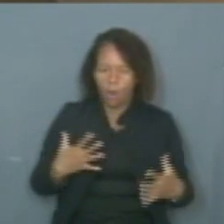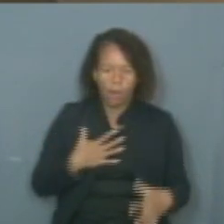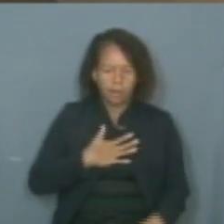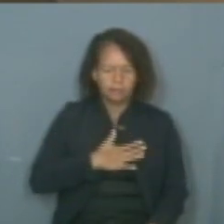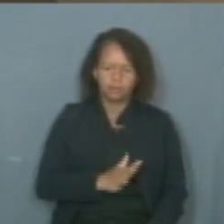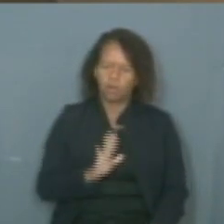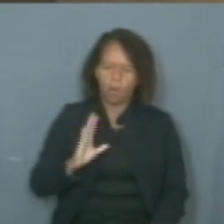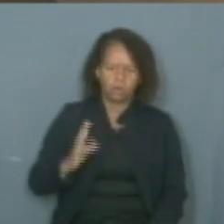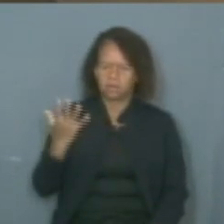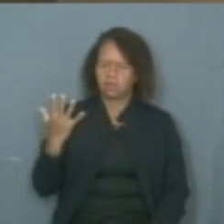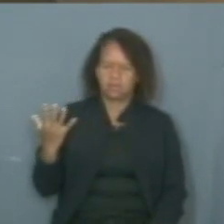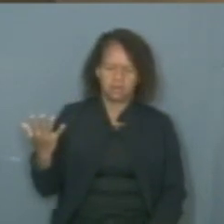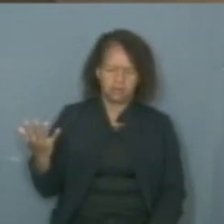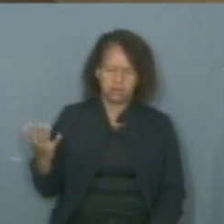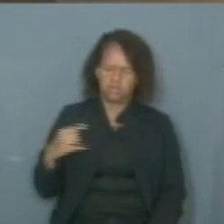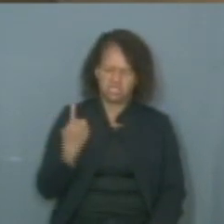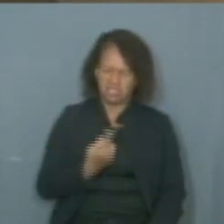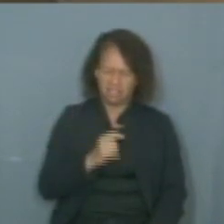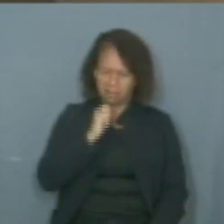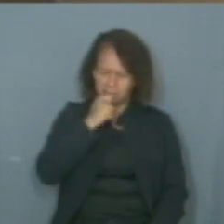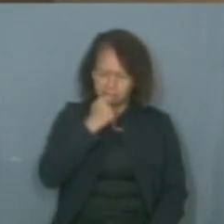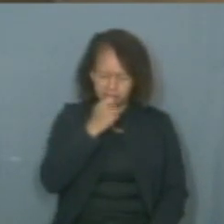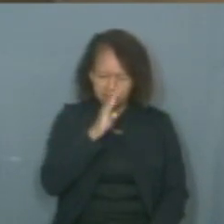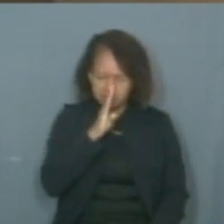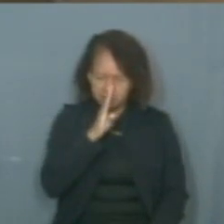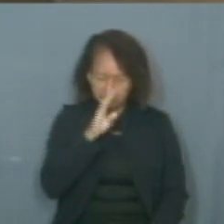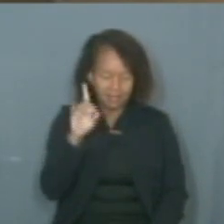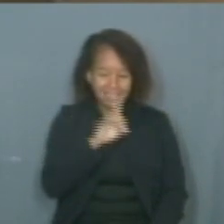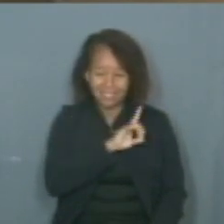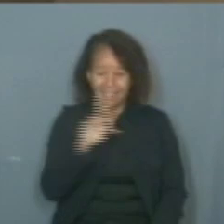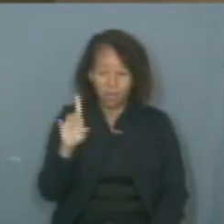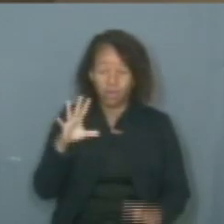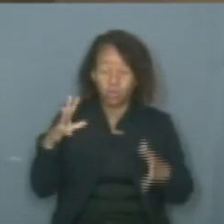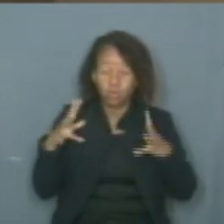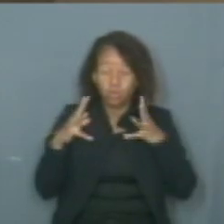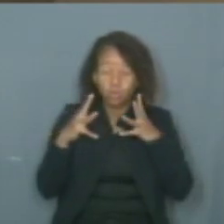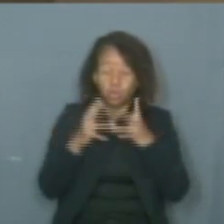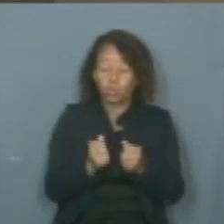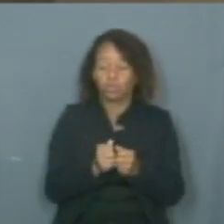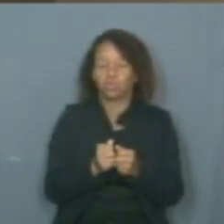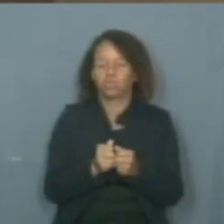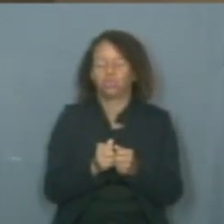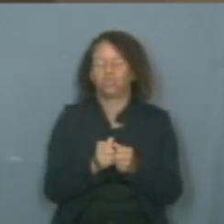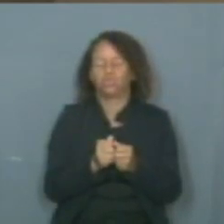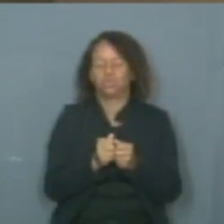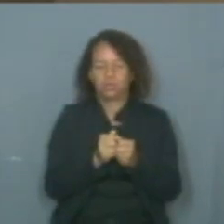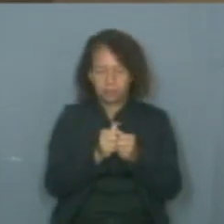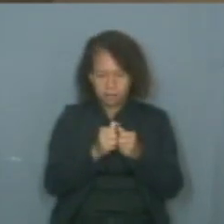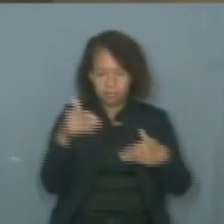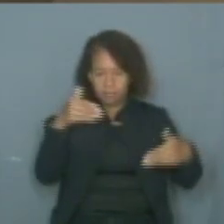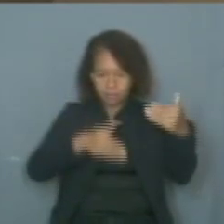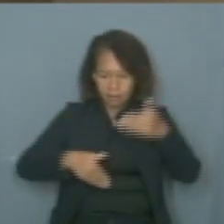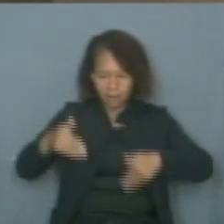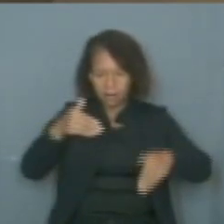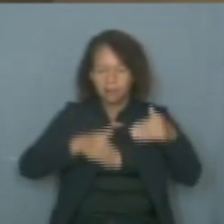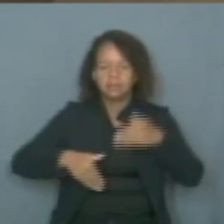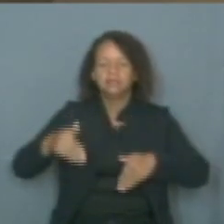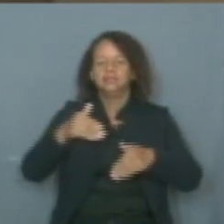isso que aconteceu, e a gente não vai ficar calado até que todos que